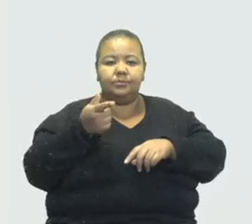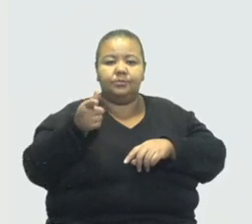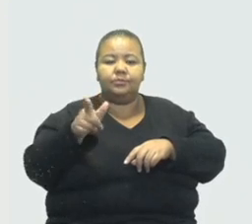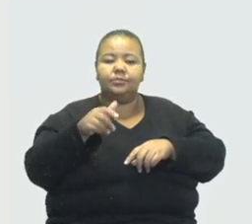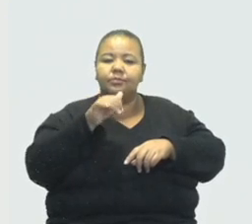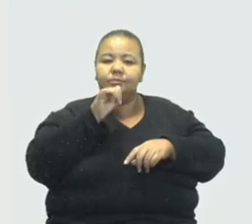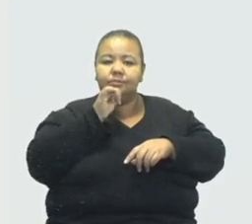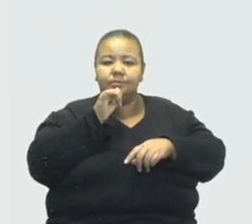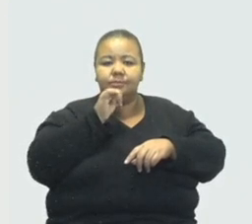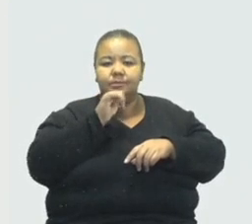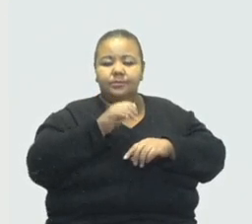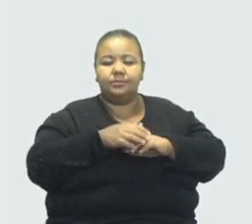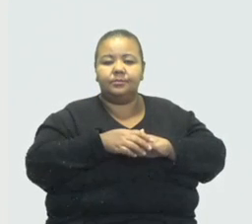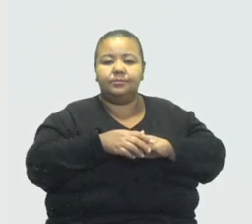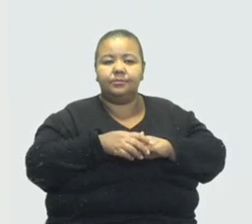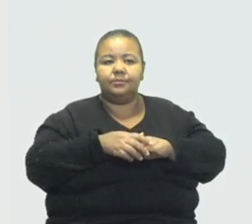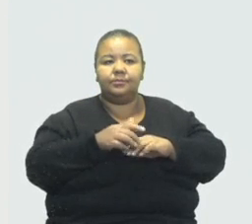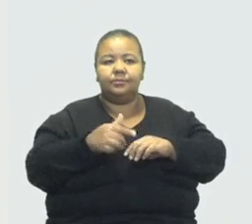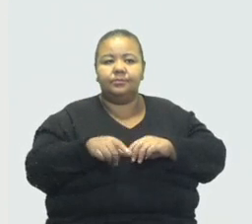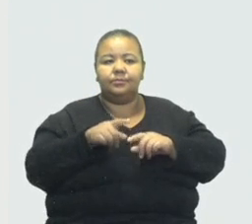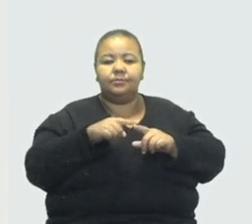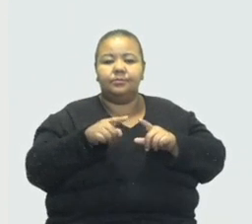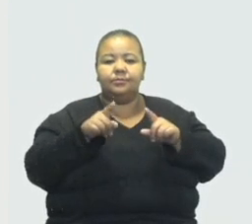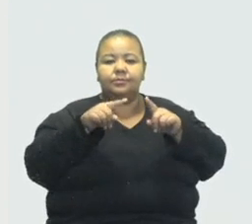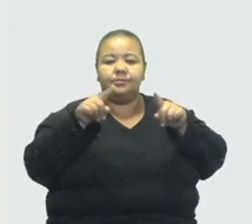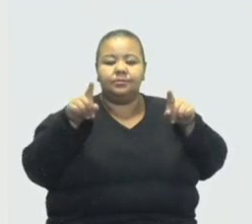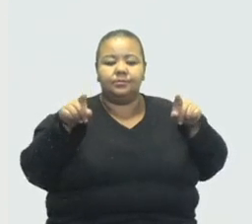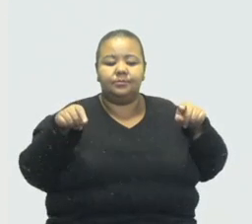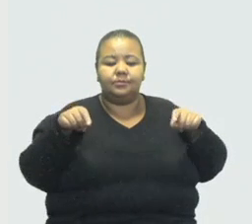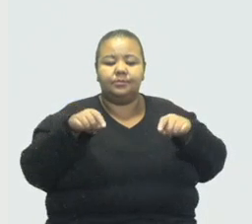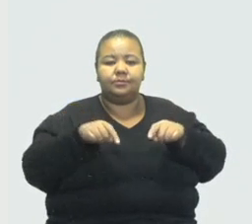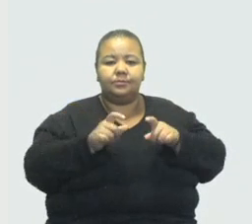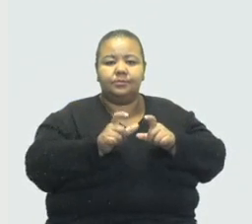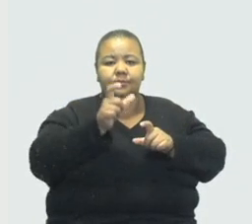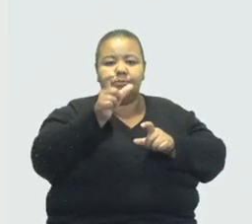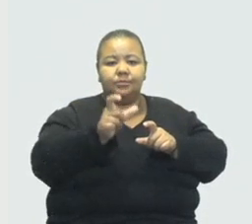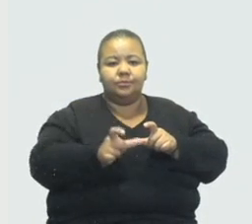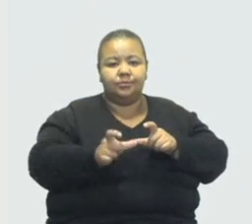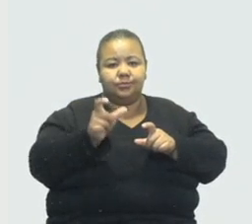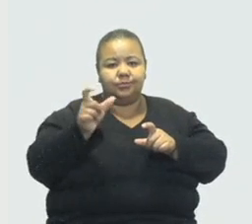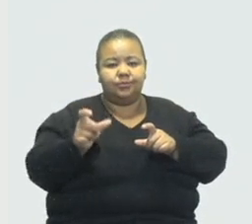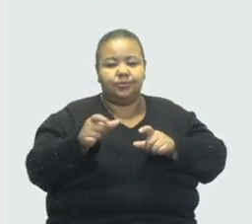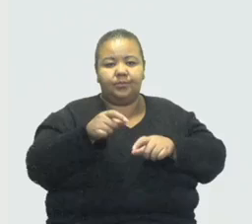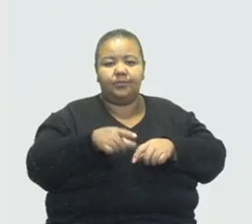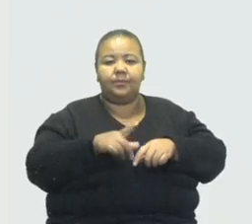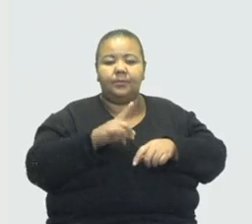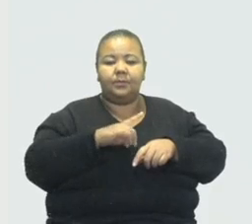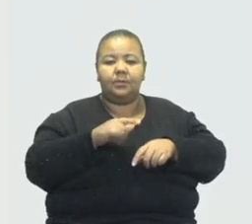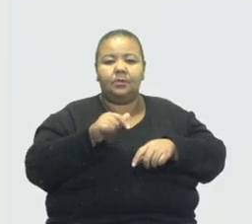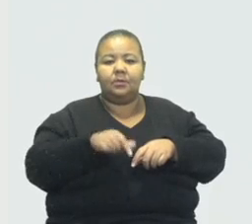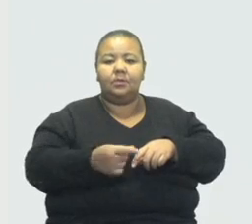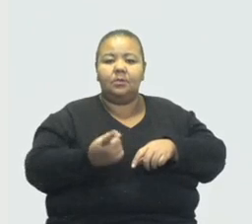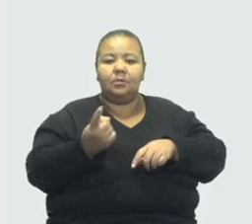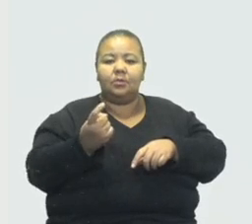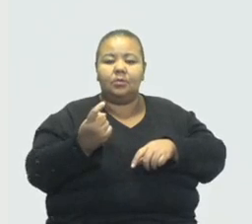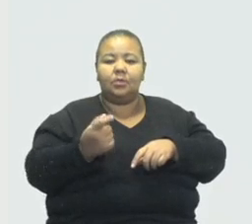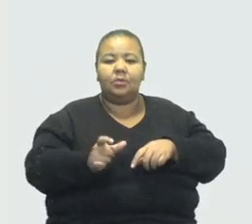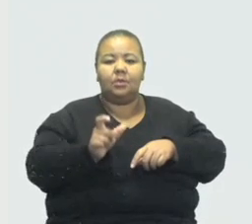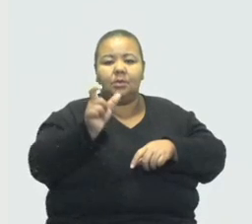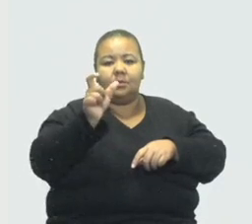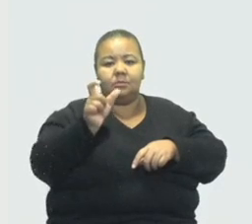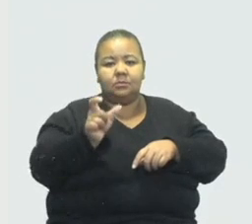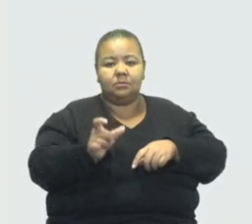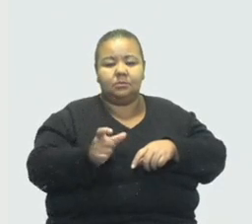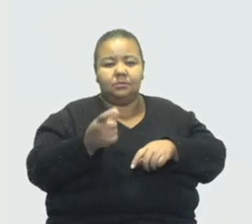tipo de matriz, que é a matriz coluna. A matriz coluna é aquela matriz que tem uma única